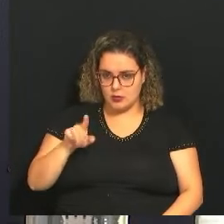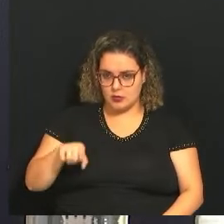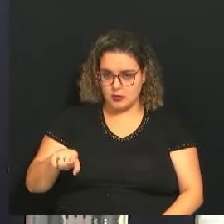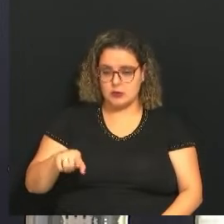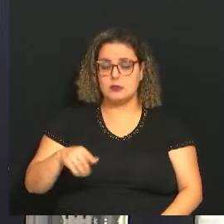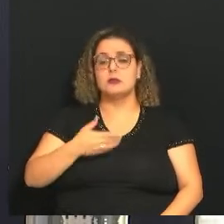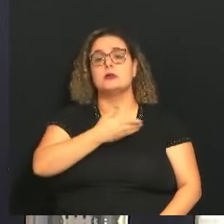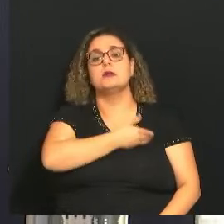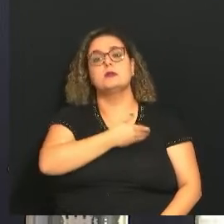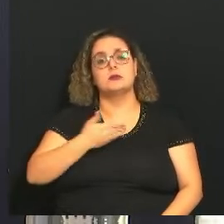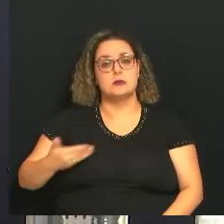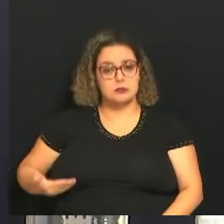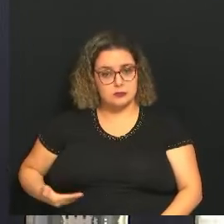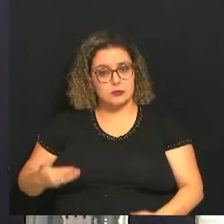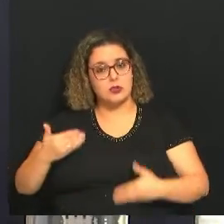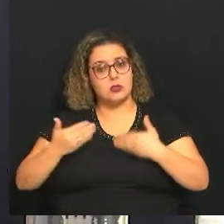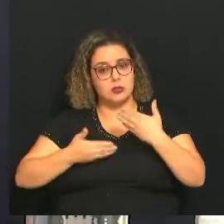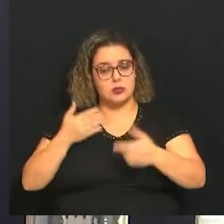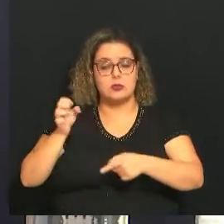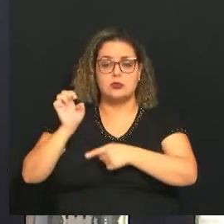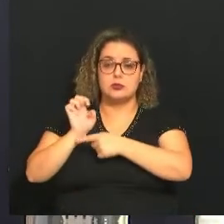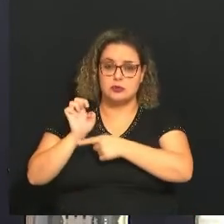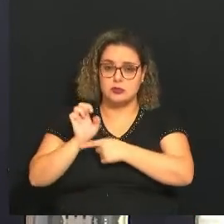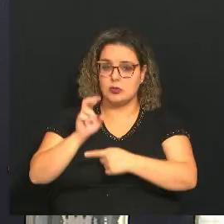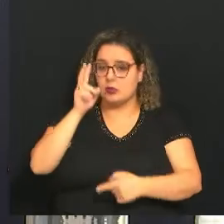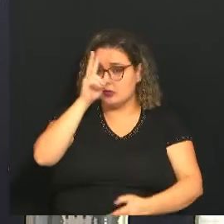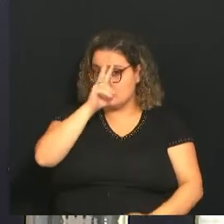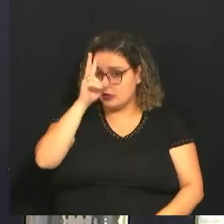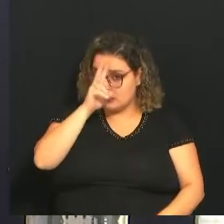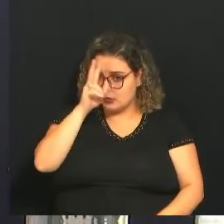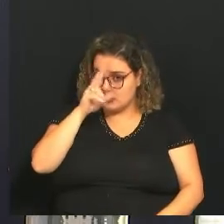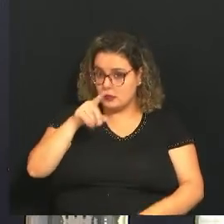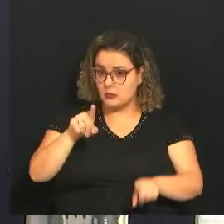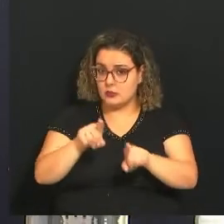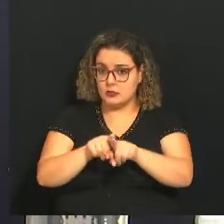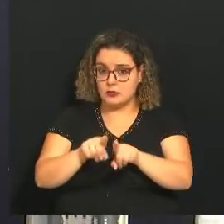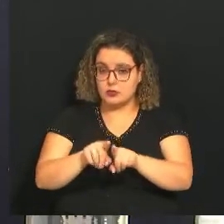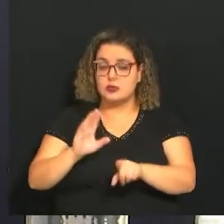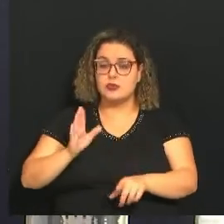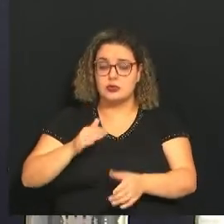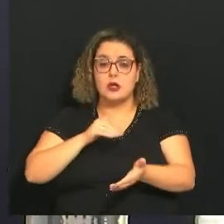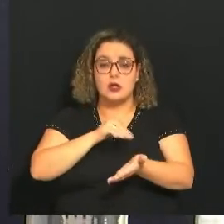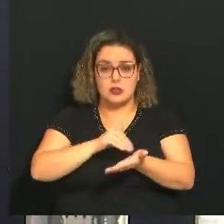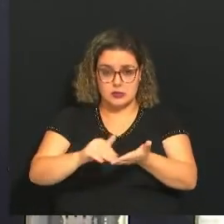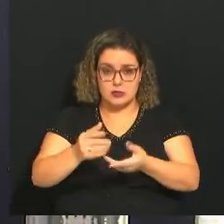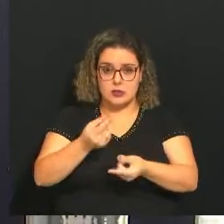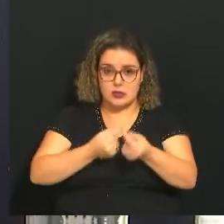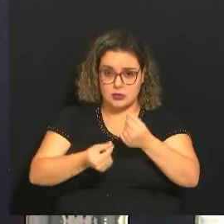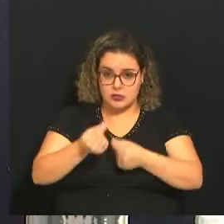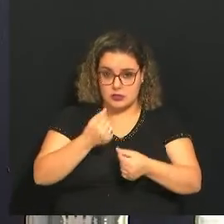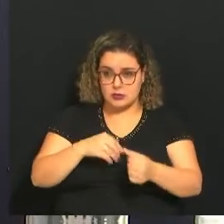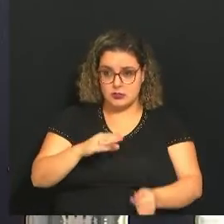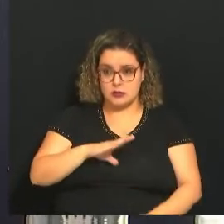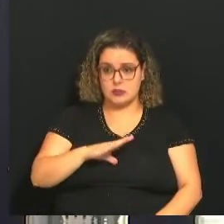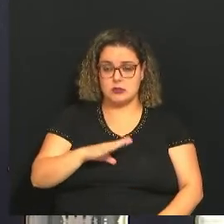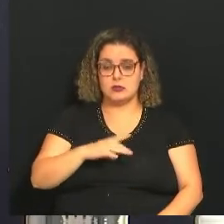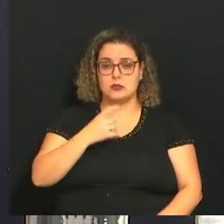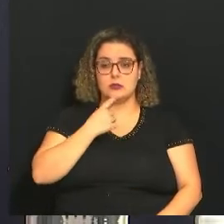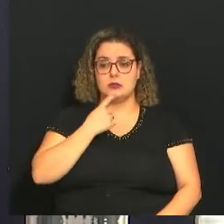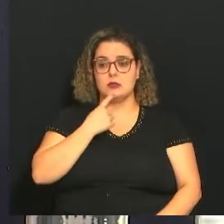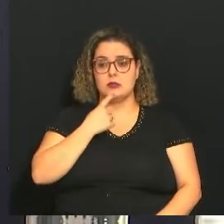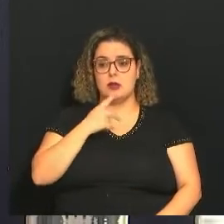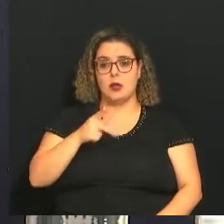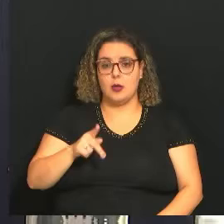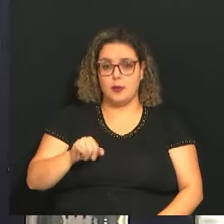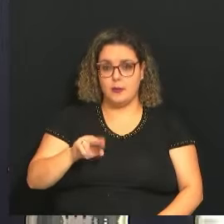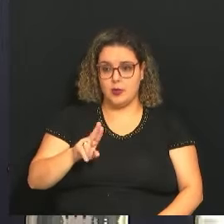público estadual, né? Mas lembrando que o Pio também já foi secretário de Finanças aqui do nosso município. Pio, obrigada,